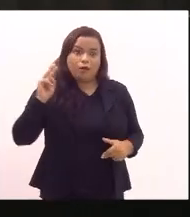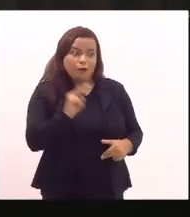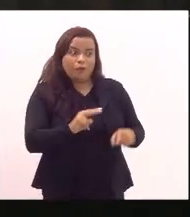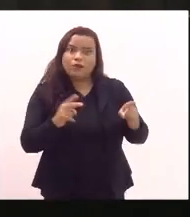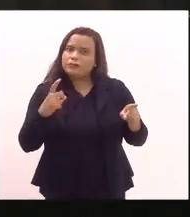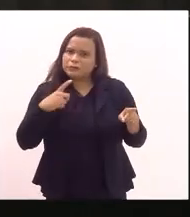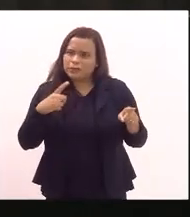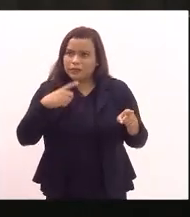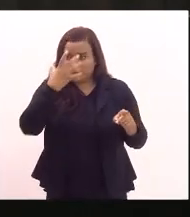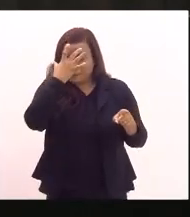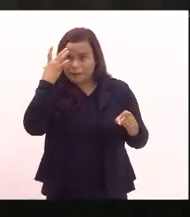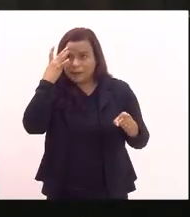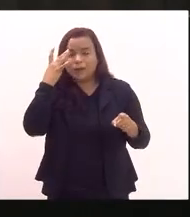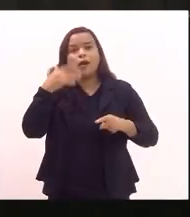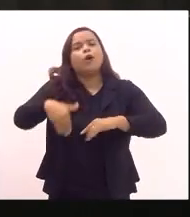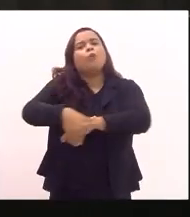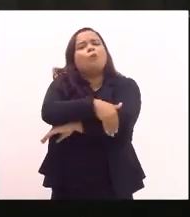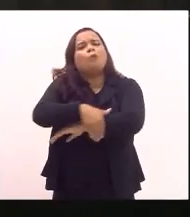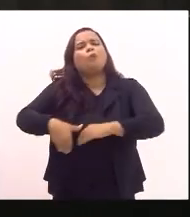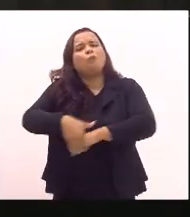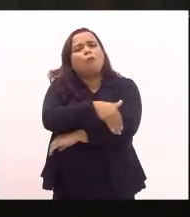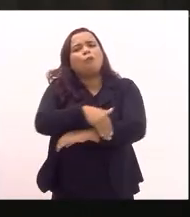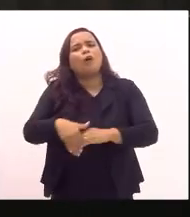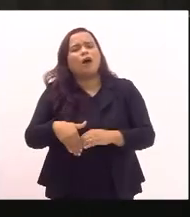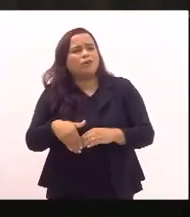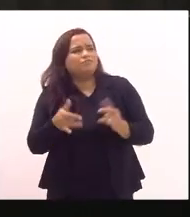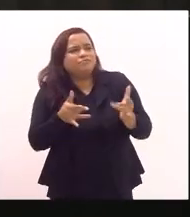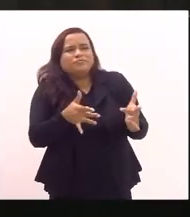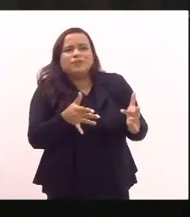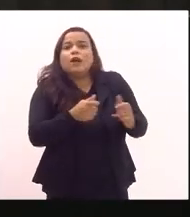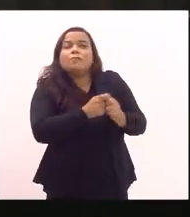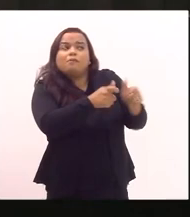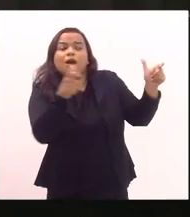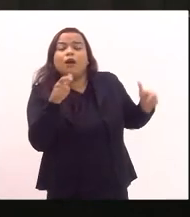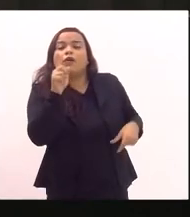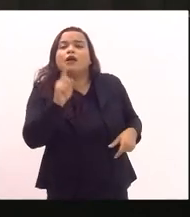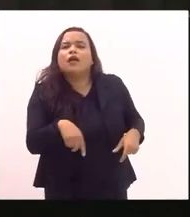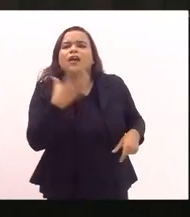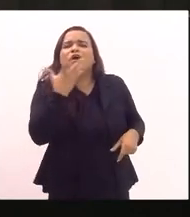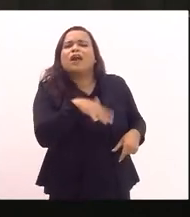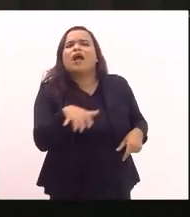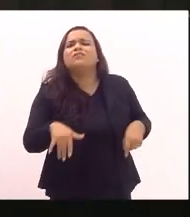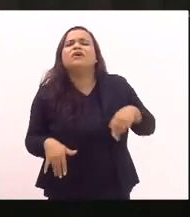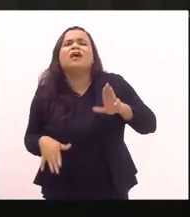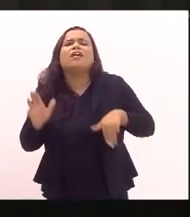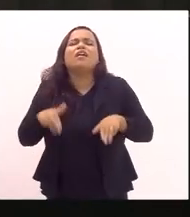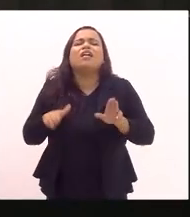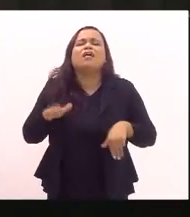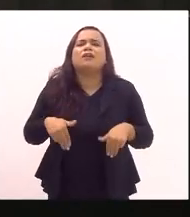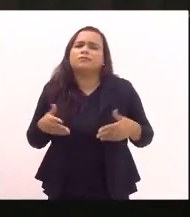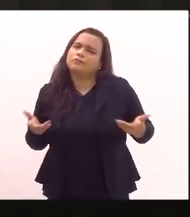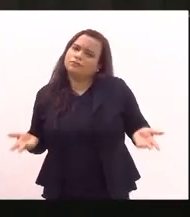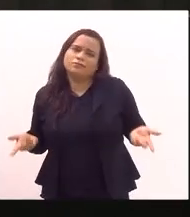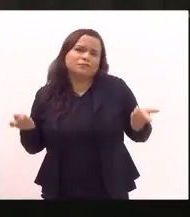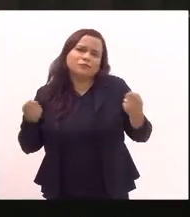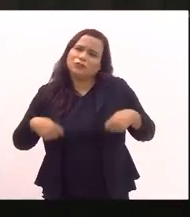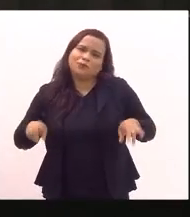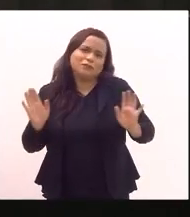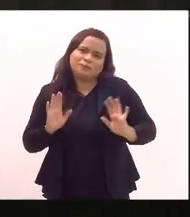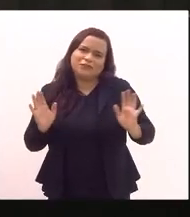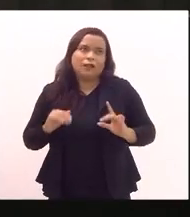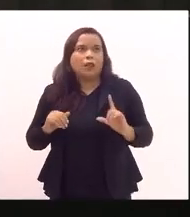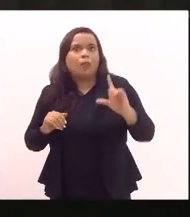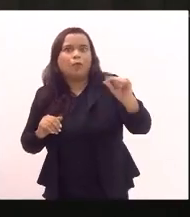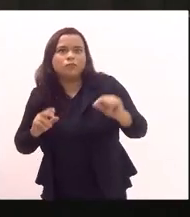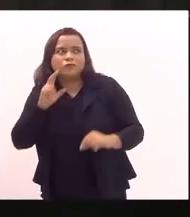quem ocupa as ruas em sua maioria as crianças que ocupam as ruas Nós não precisamos ir muito